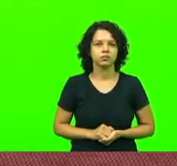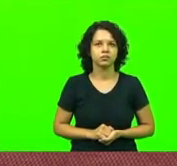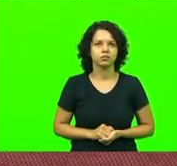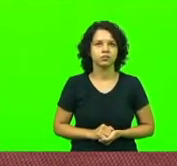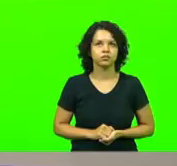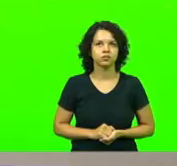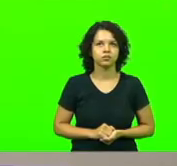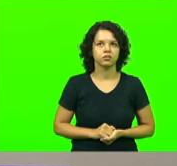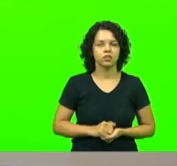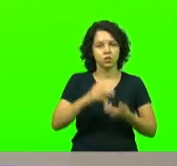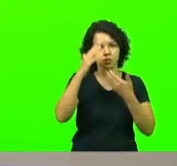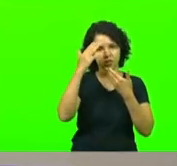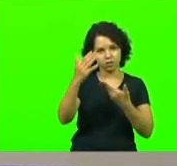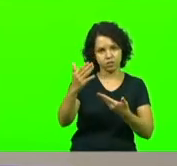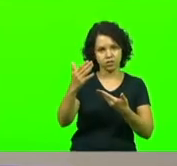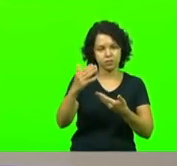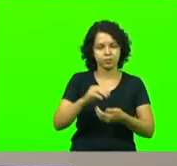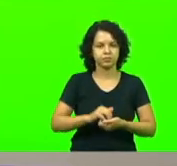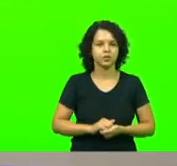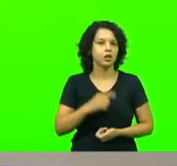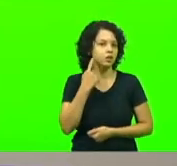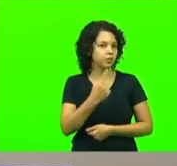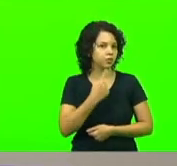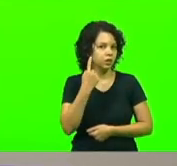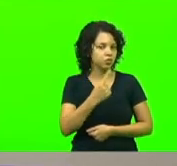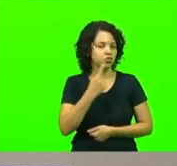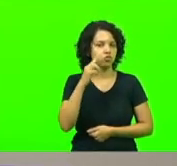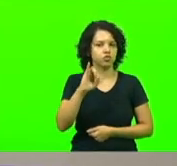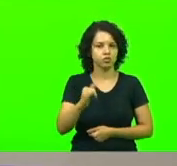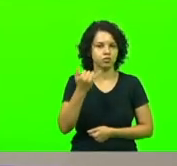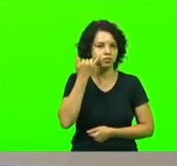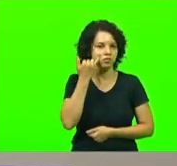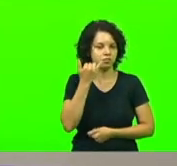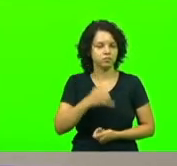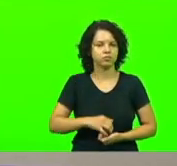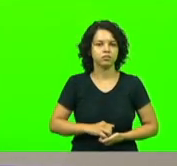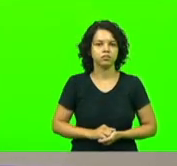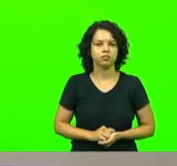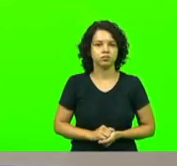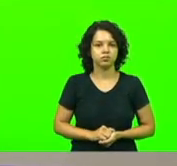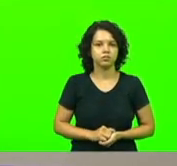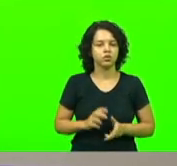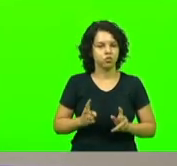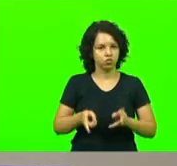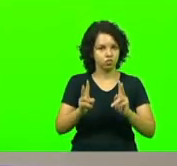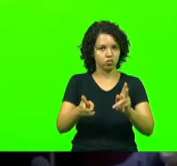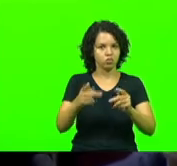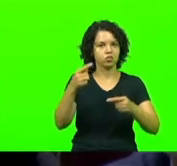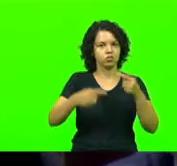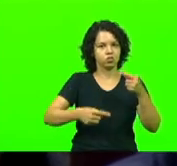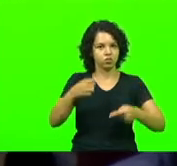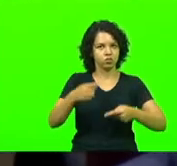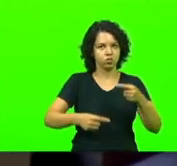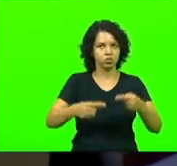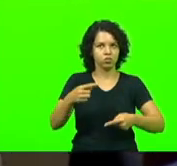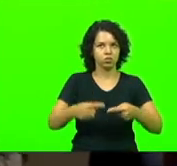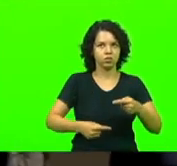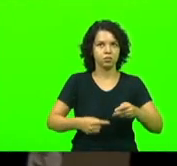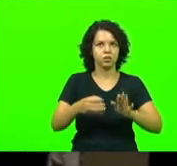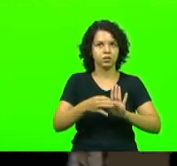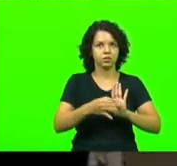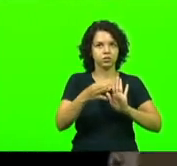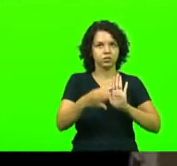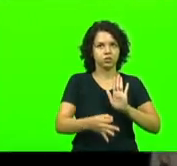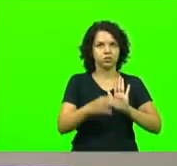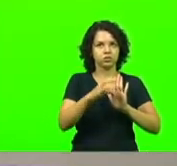Obrigado. Obrigado ao deputado Gessé Lopes. Senhor presidente. Continua em discussão o parecer da Comissão de Constituição e